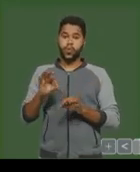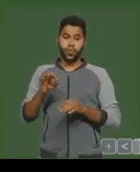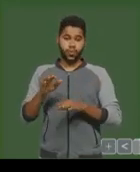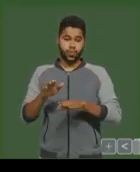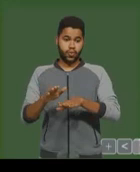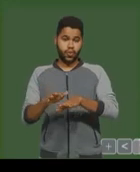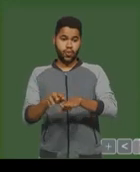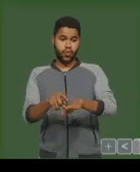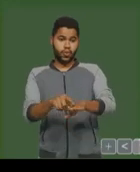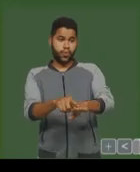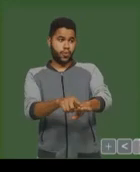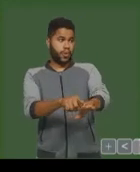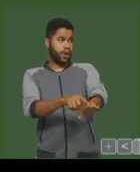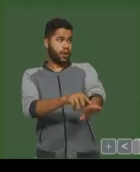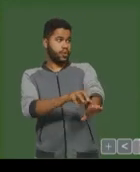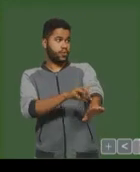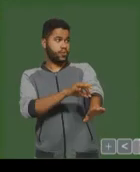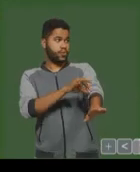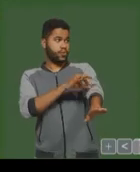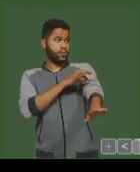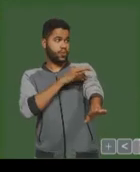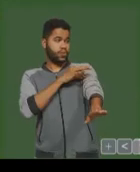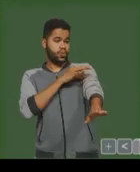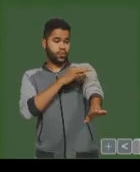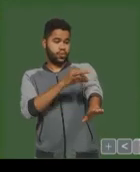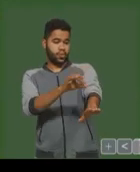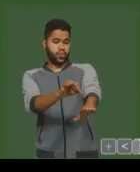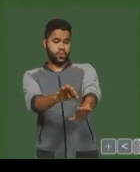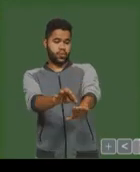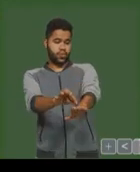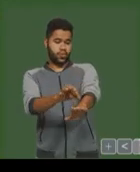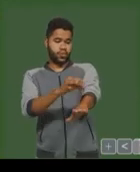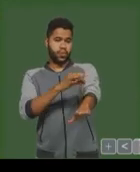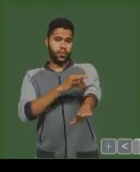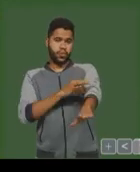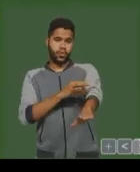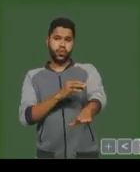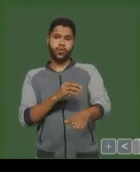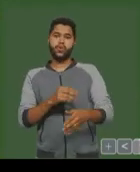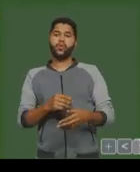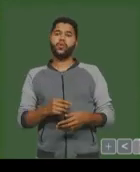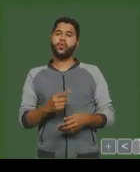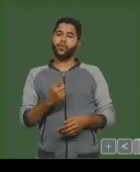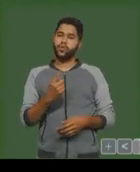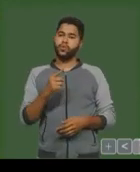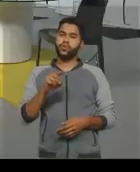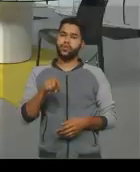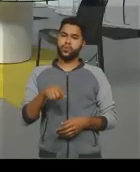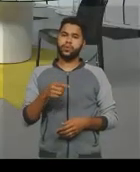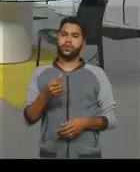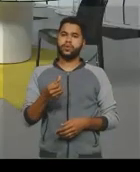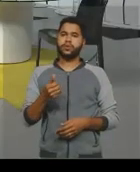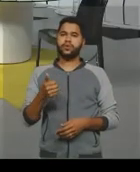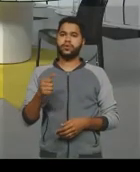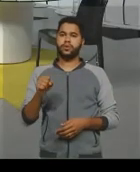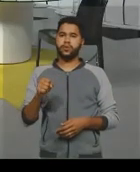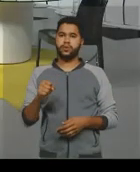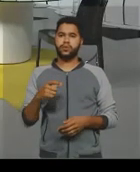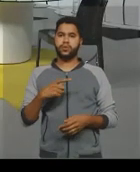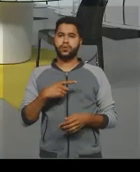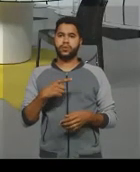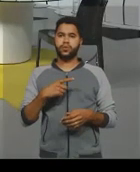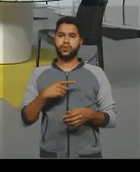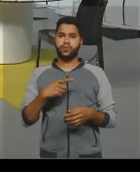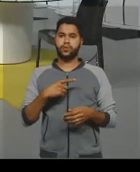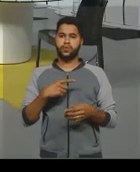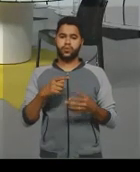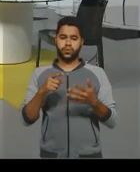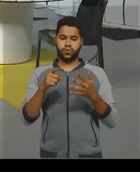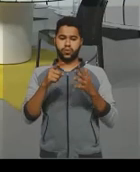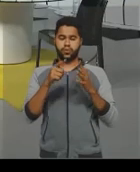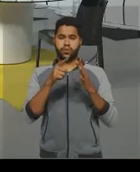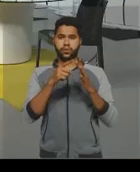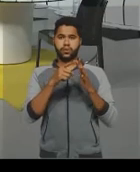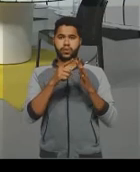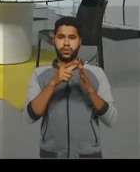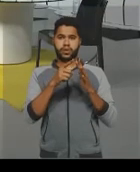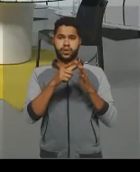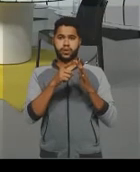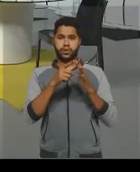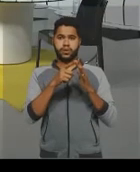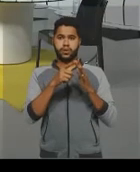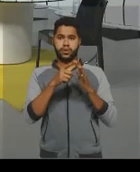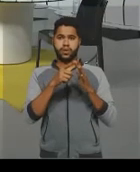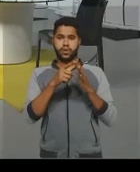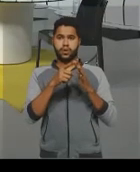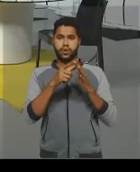braço pelo comprimento do antebraço, dá 1,618. Se você medir o comprimento total do seu dedo por estas